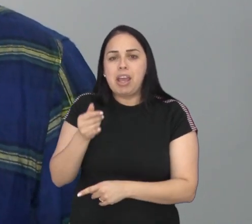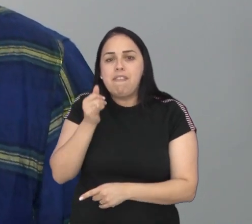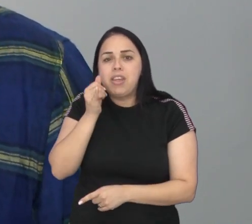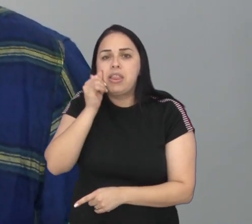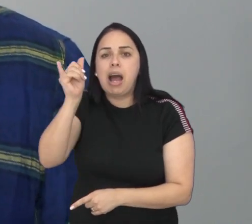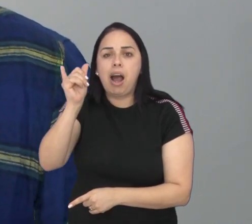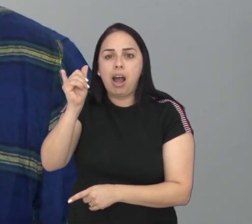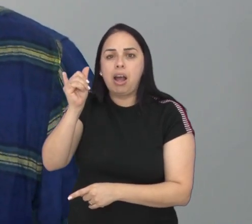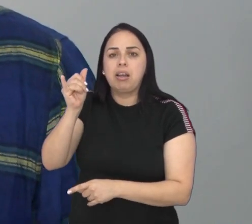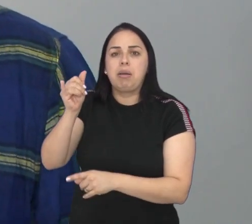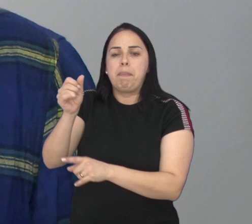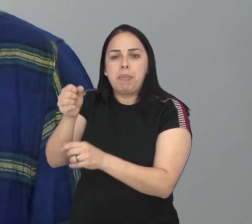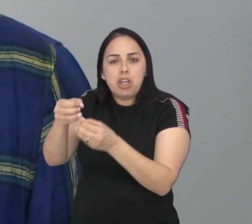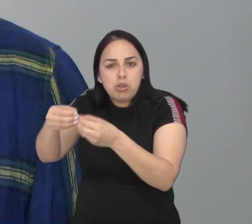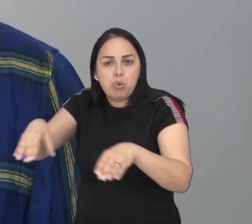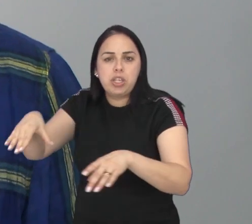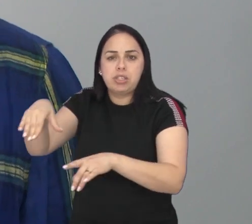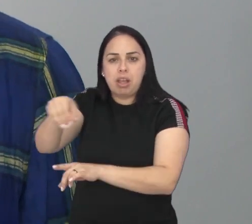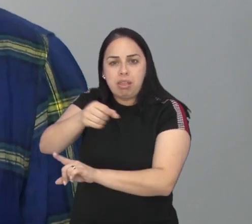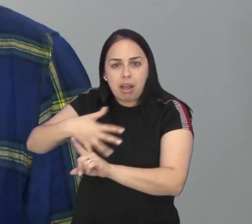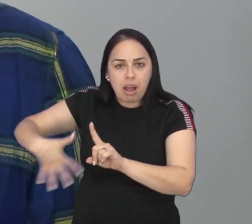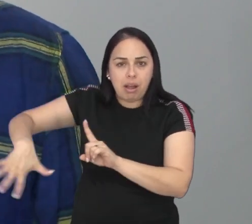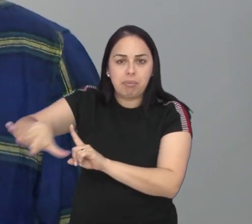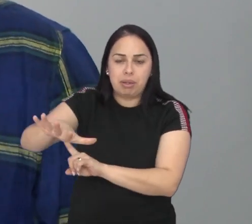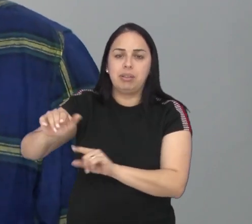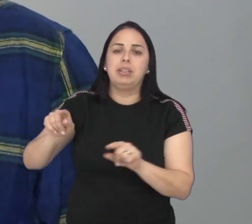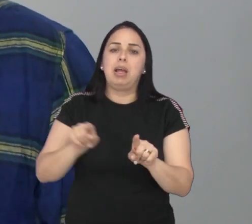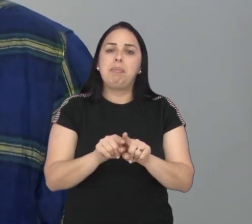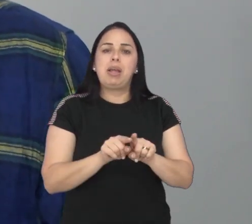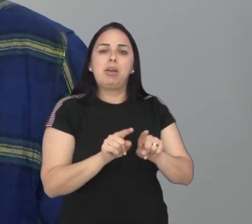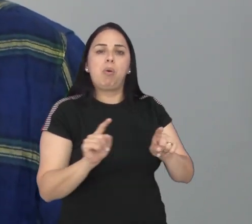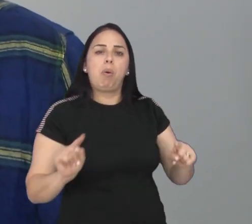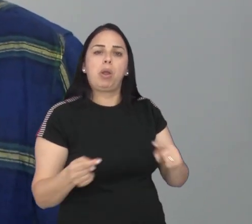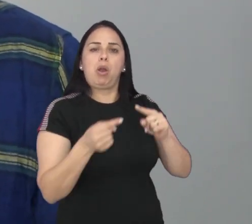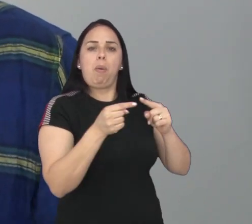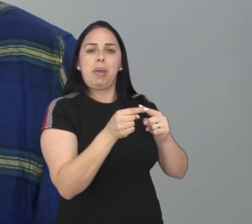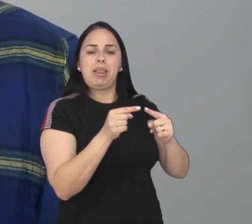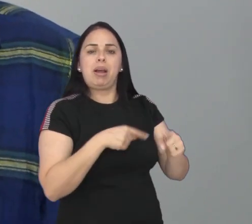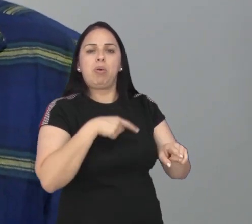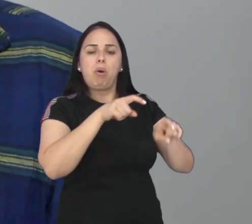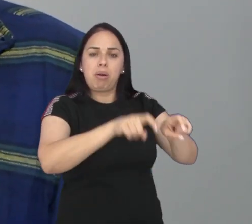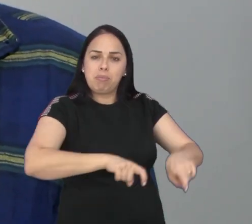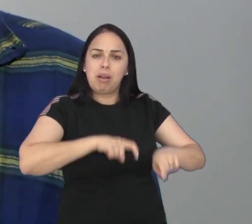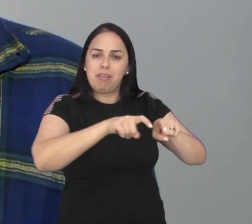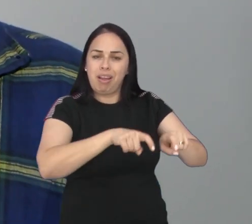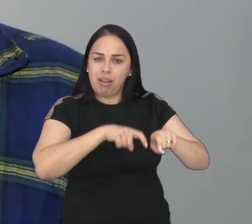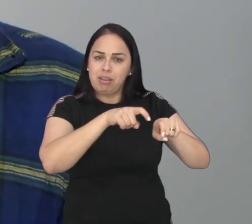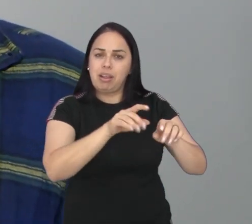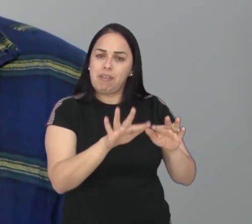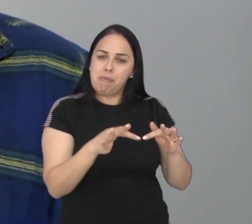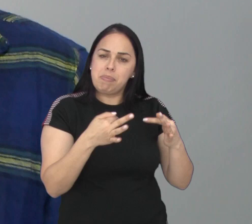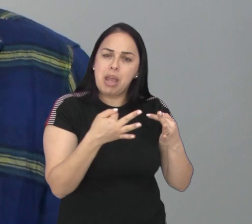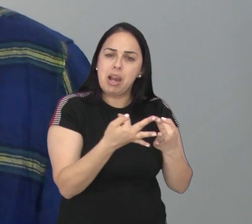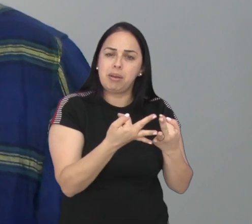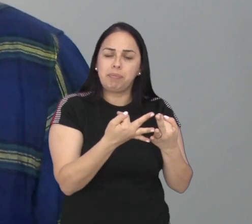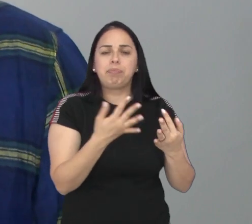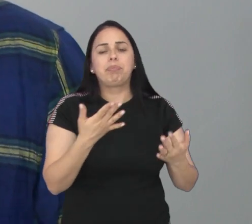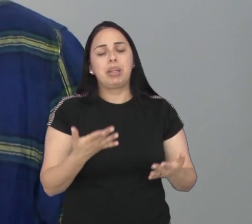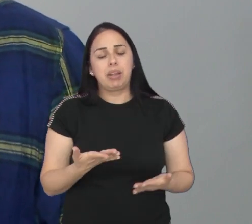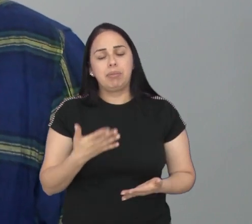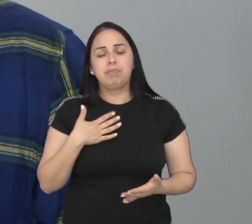diminuir o impacto negativo ambiental e através da agricultura orgânica familiar. Então, através de